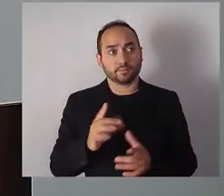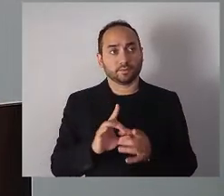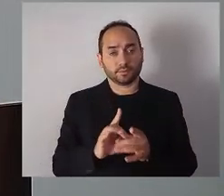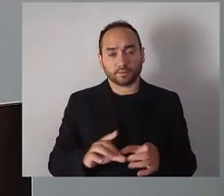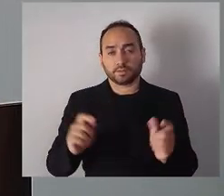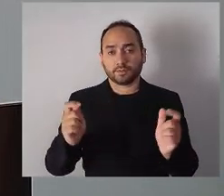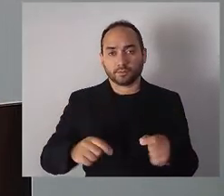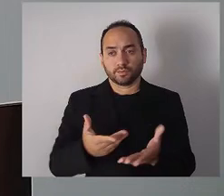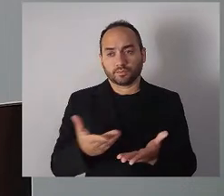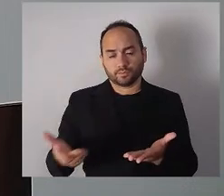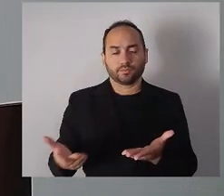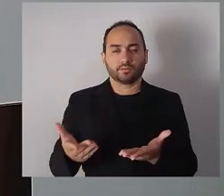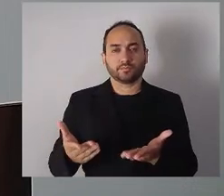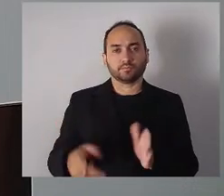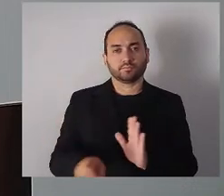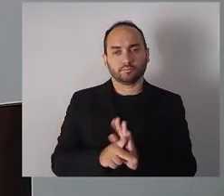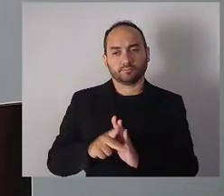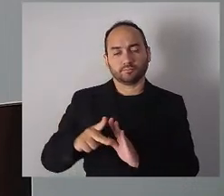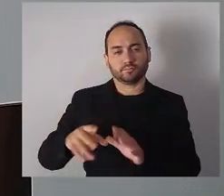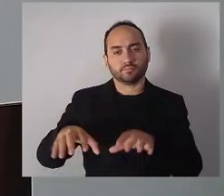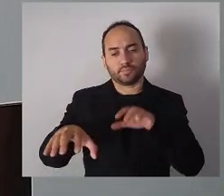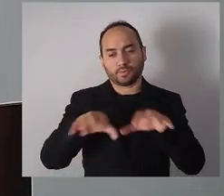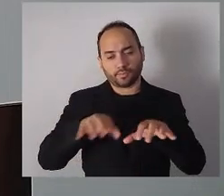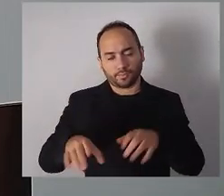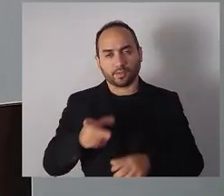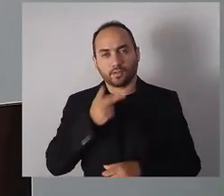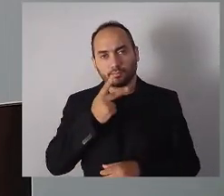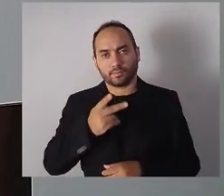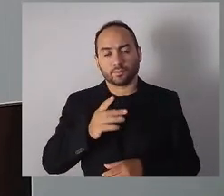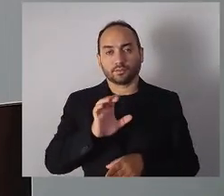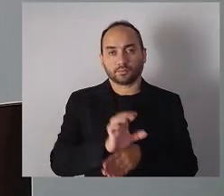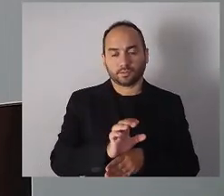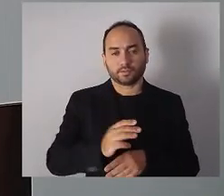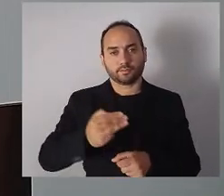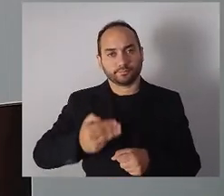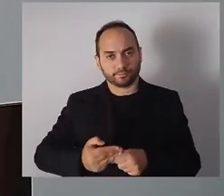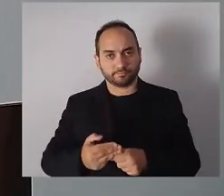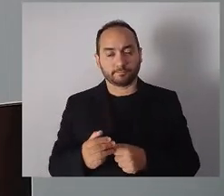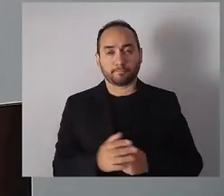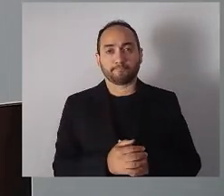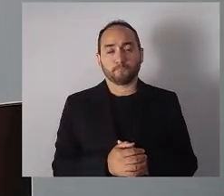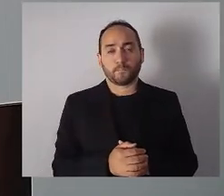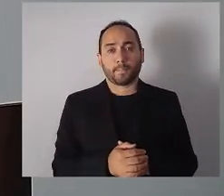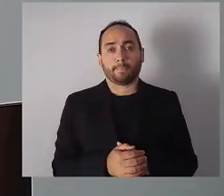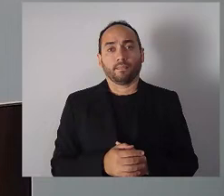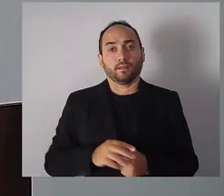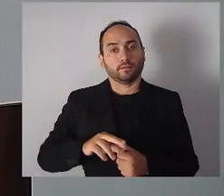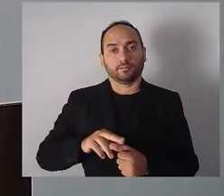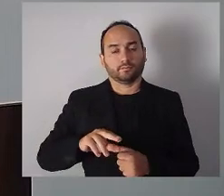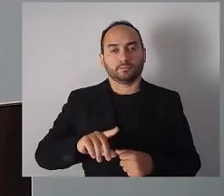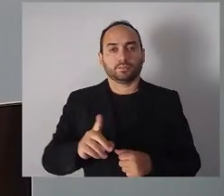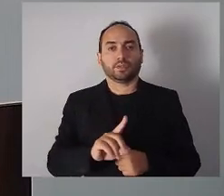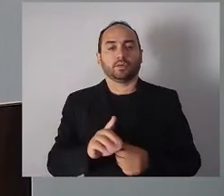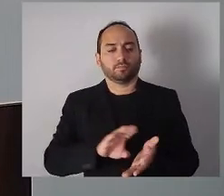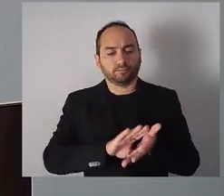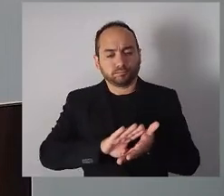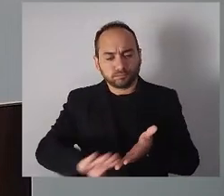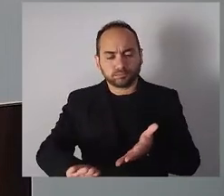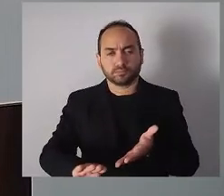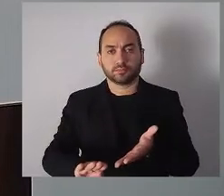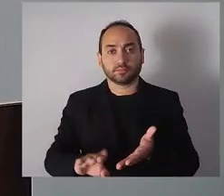dos órgãos partidários estaduais e municipais, não afasta de